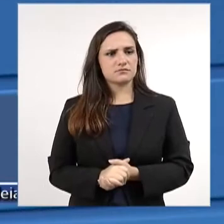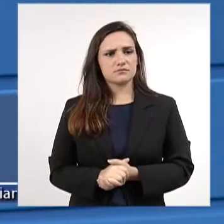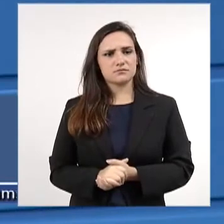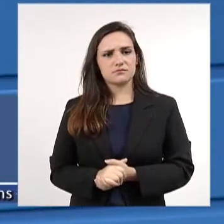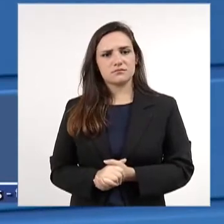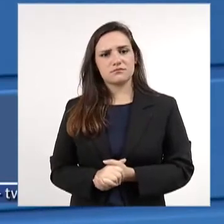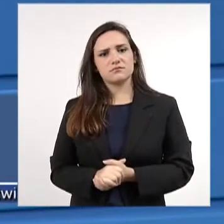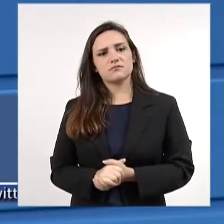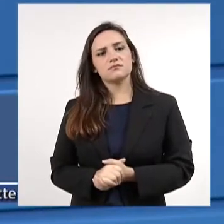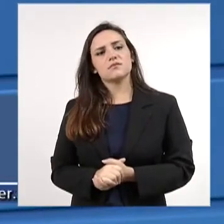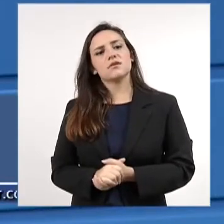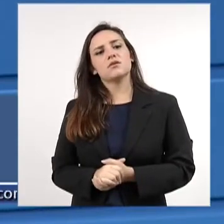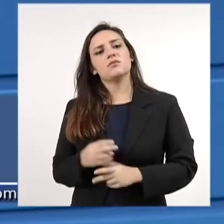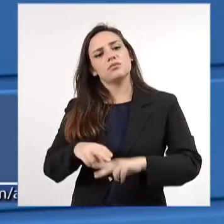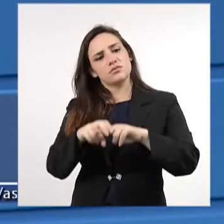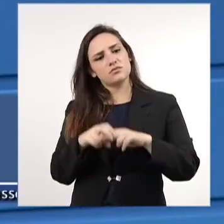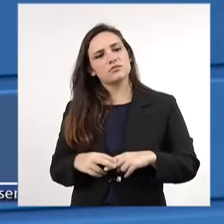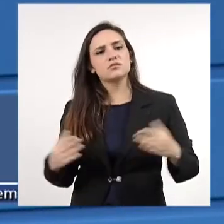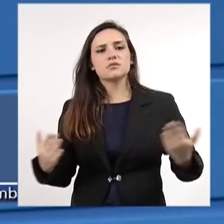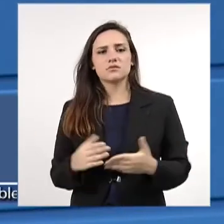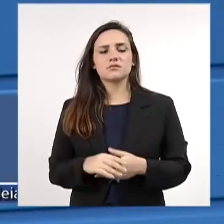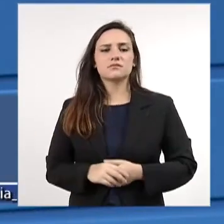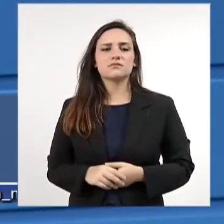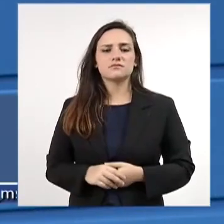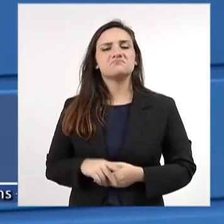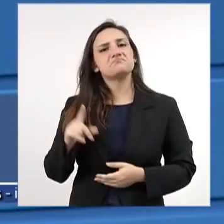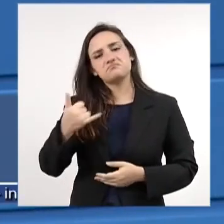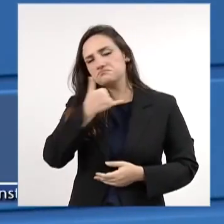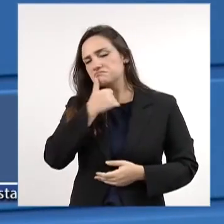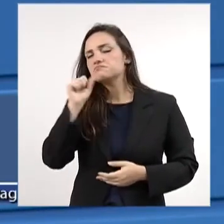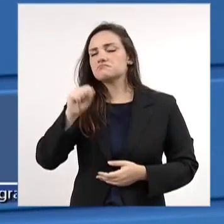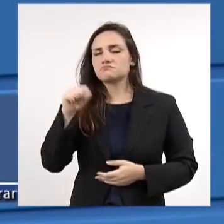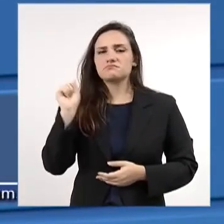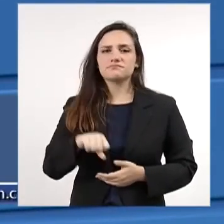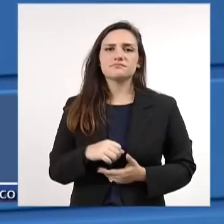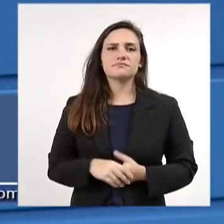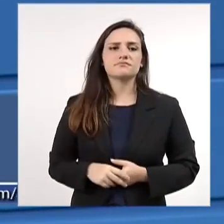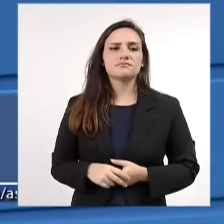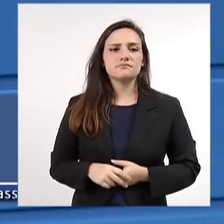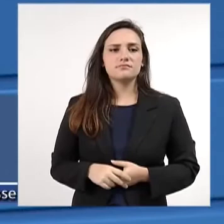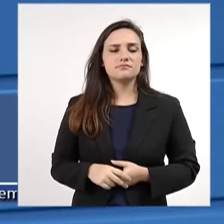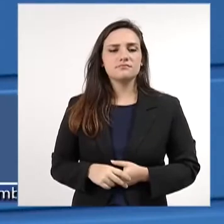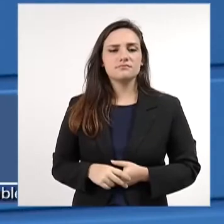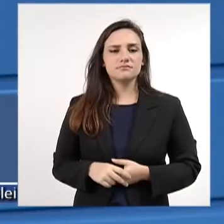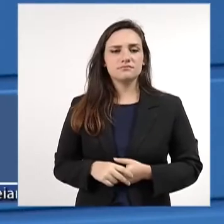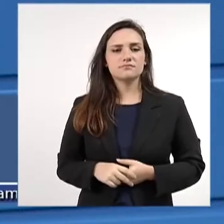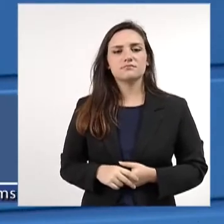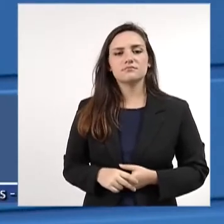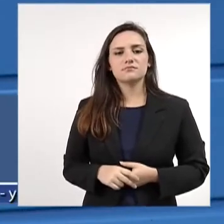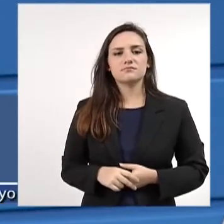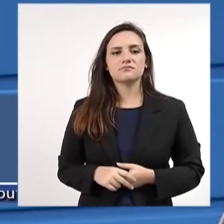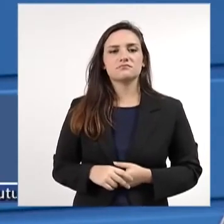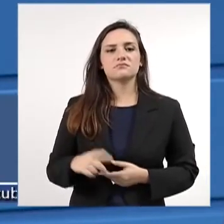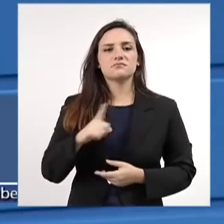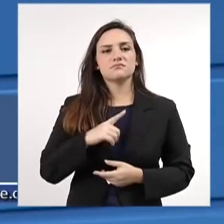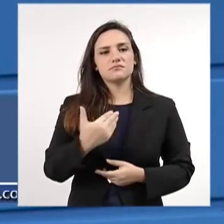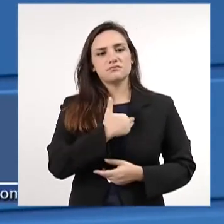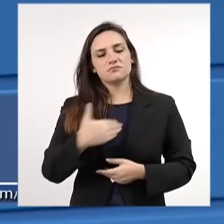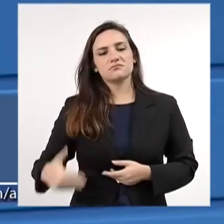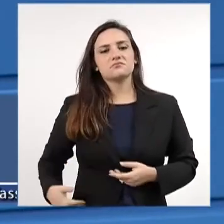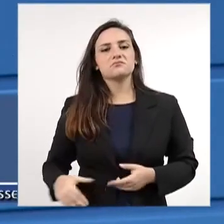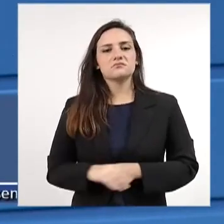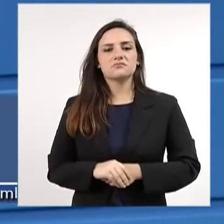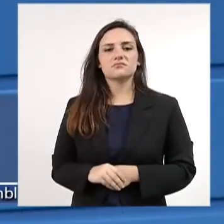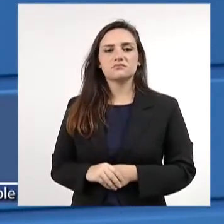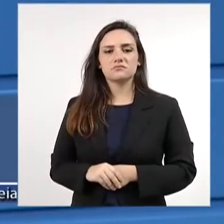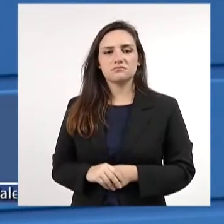trabalhar para os ricos, né? Então, é lamentável que a gente tenha um governo, né, como esse, com esses